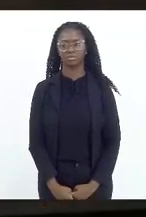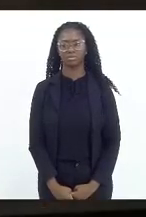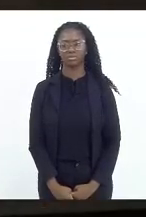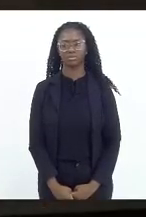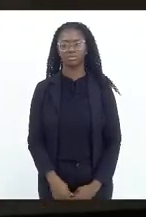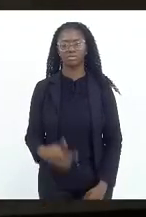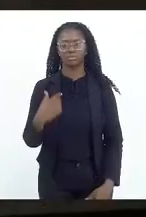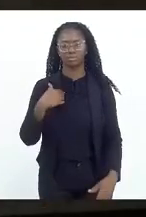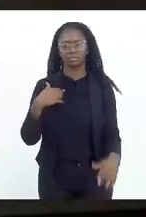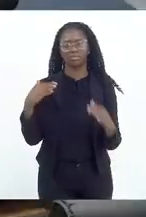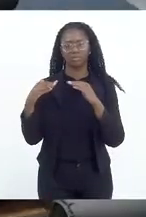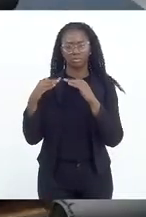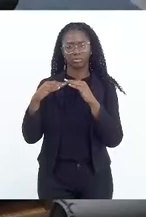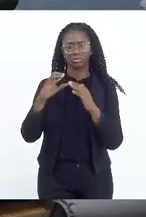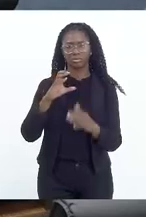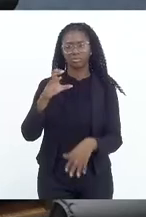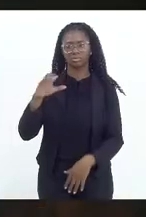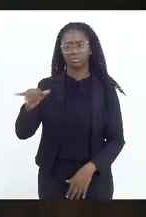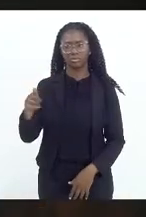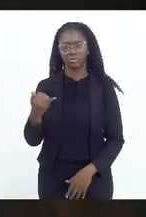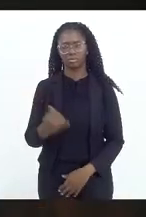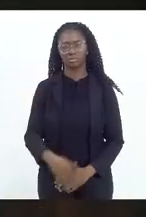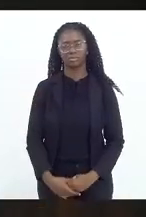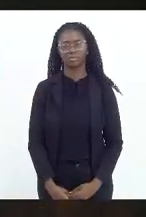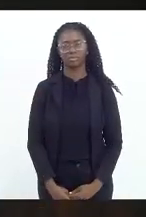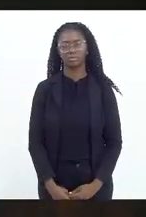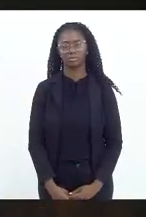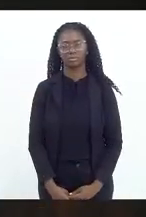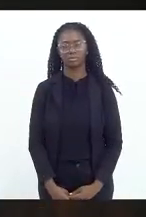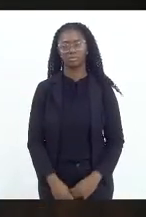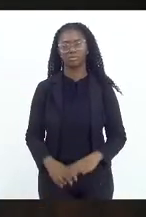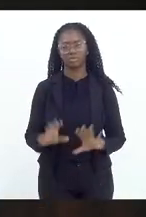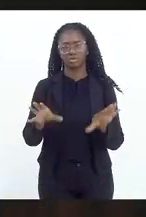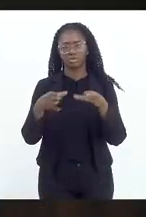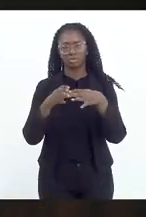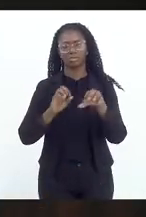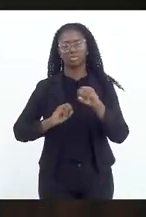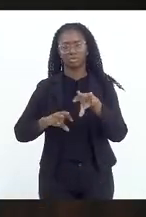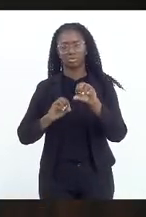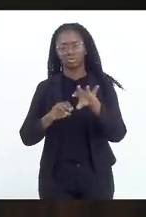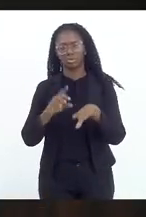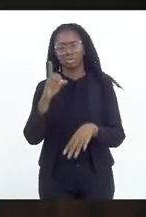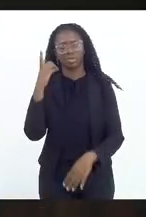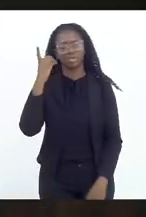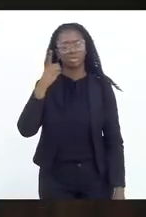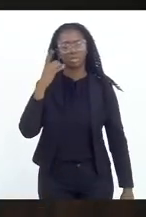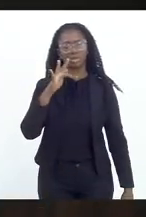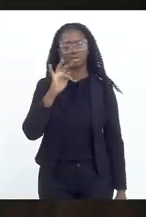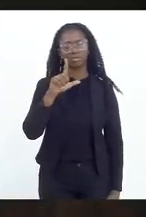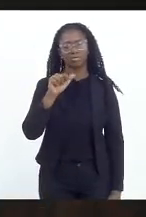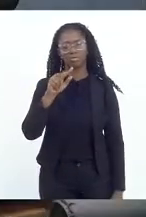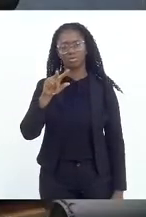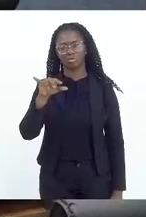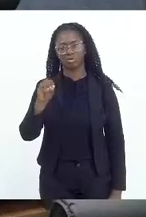Acompanha a CCJ, presidente. Obrigado, deputada. Pela Comissão de Educação, deputado Flávio Serafini.